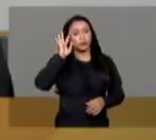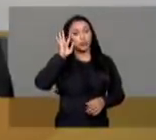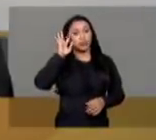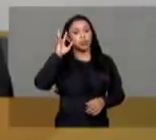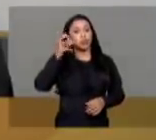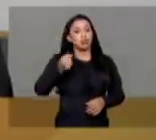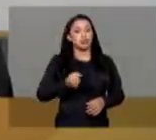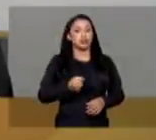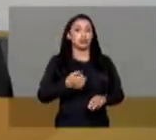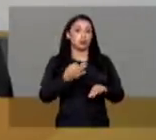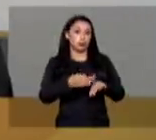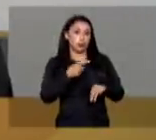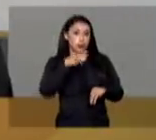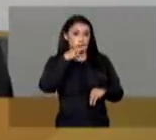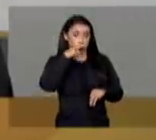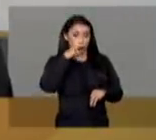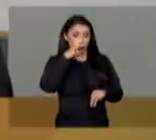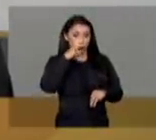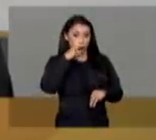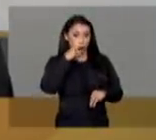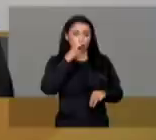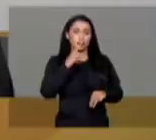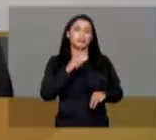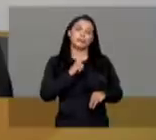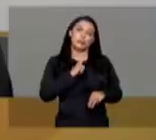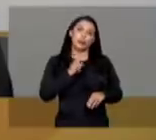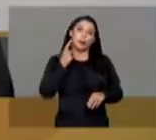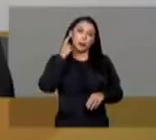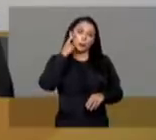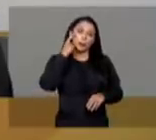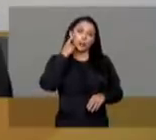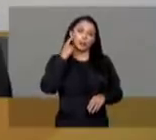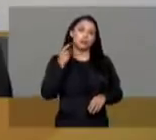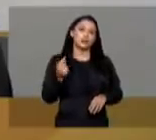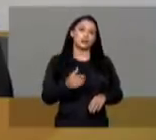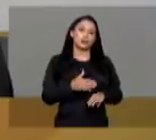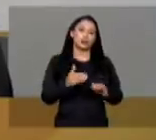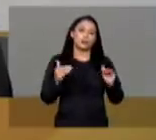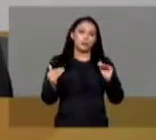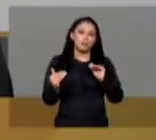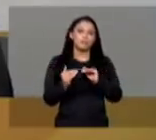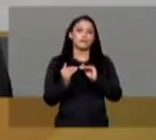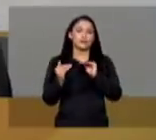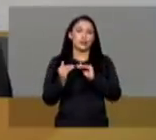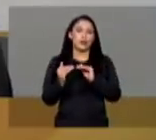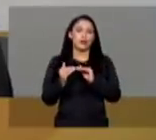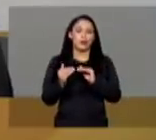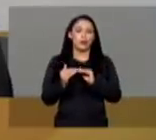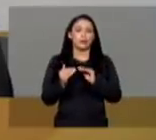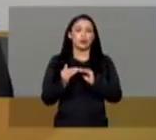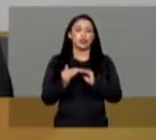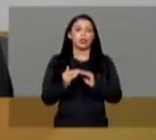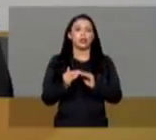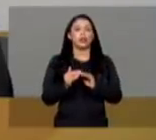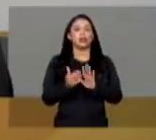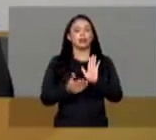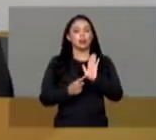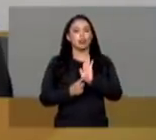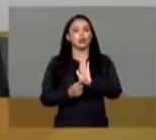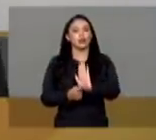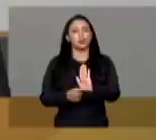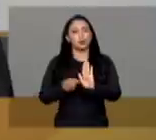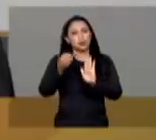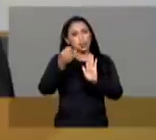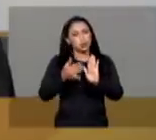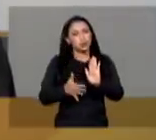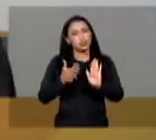decisão do ministro Edson Fachin, neste caso, me parece a que eu devo acompanhar, exatamente nos termos